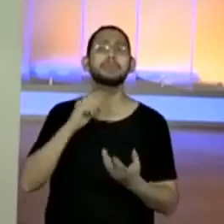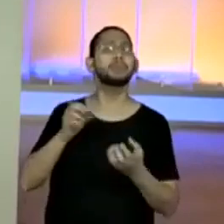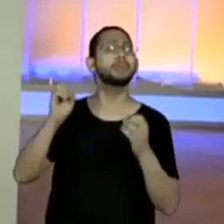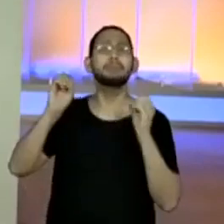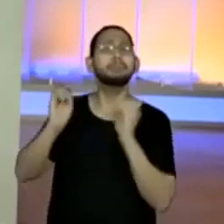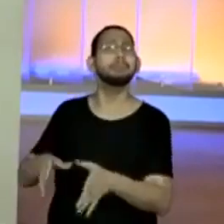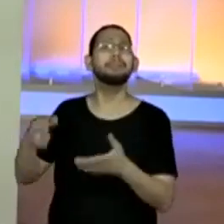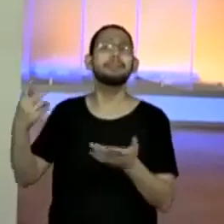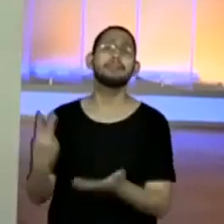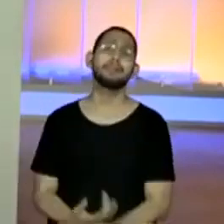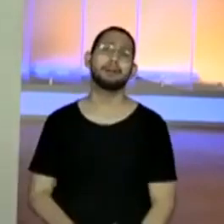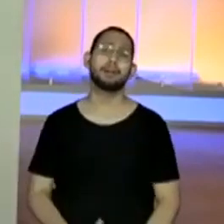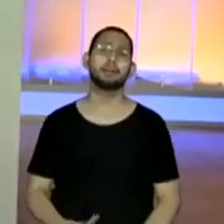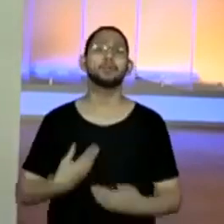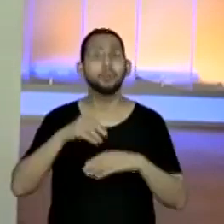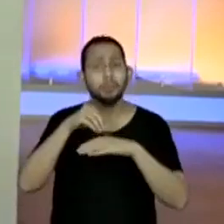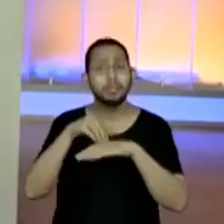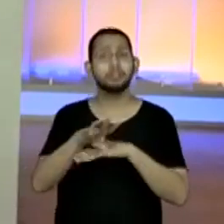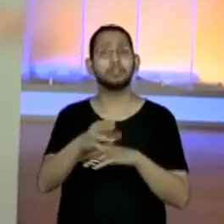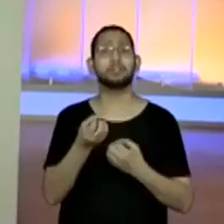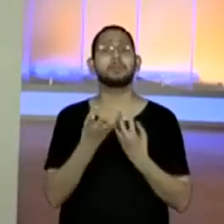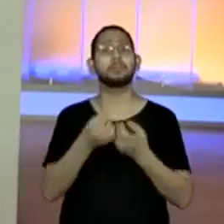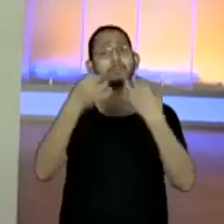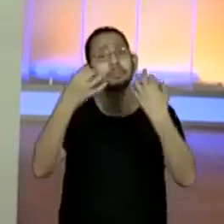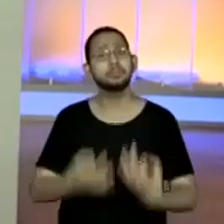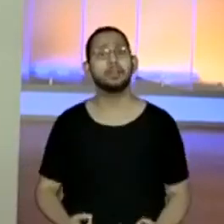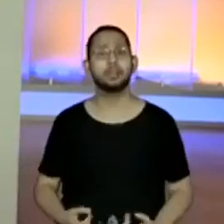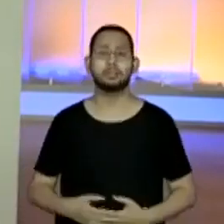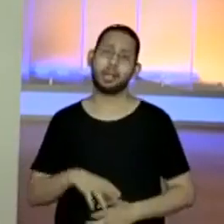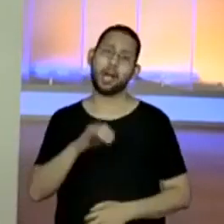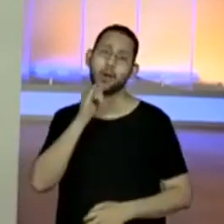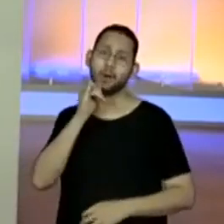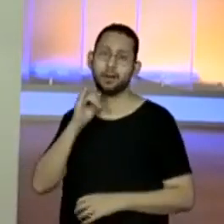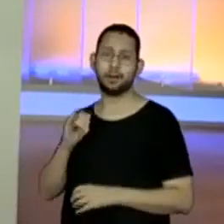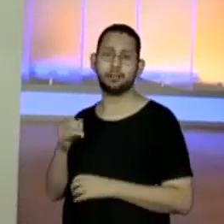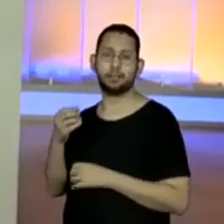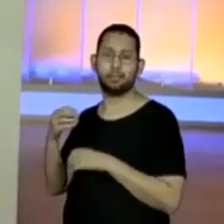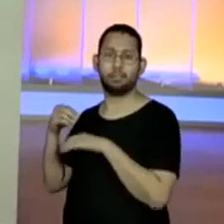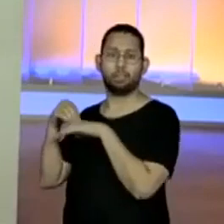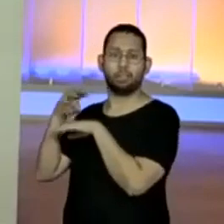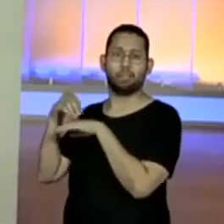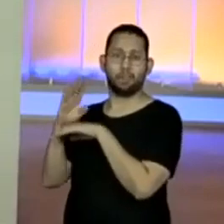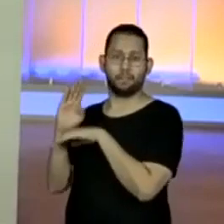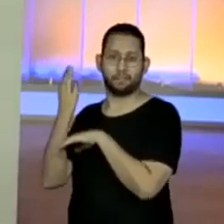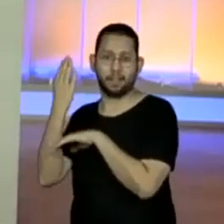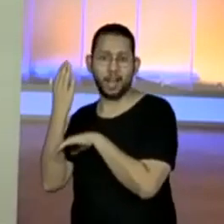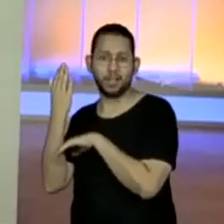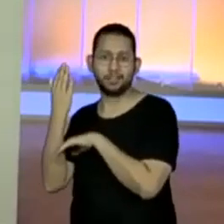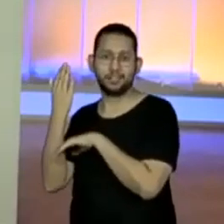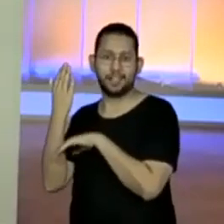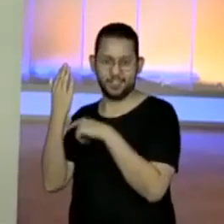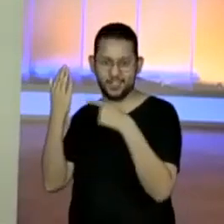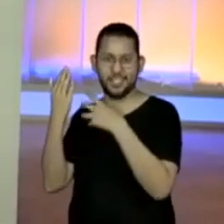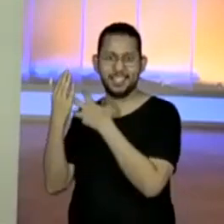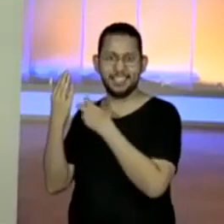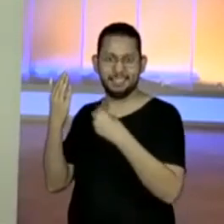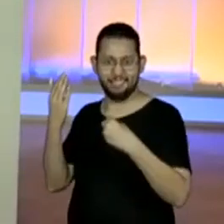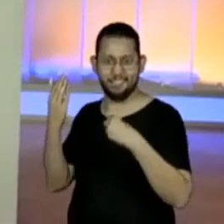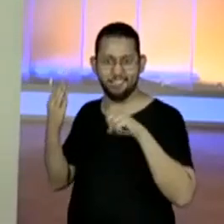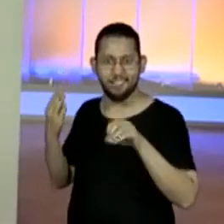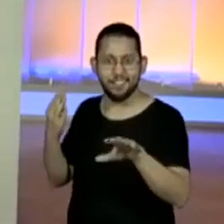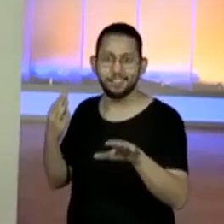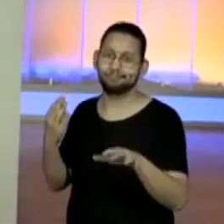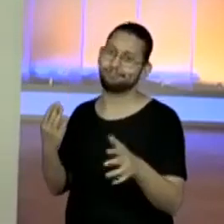não passa uma informação correta para o outro. Agora, se fosse uma fake news, a gente adoraria passar, não é verdade? Isso é bem